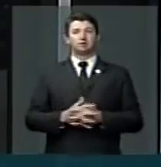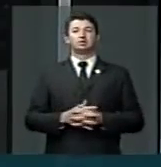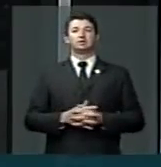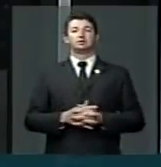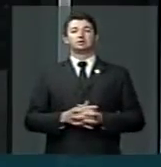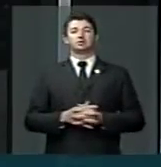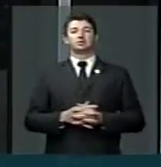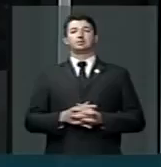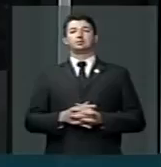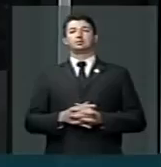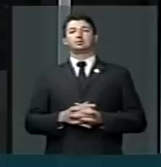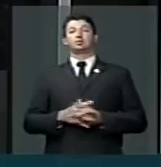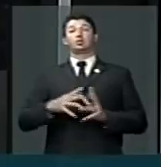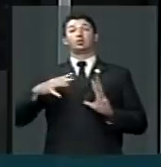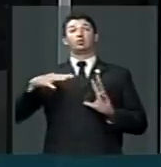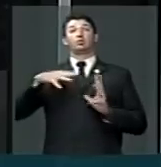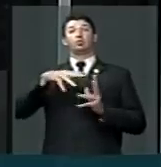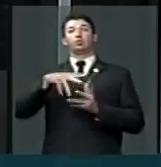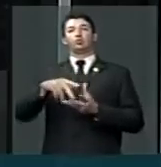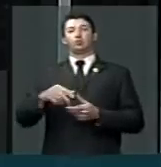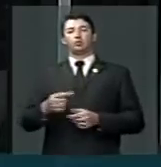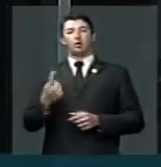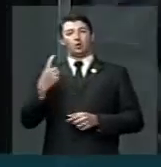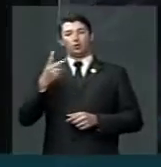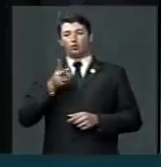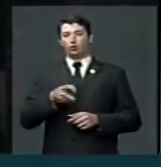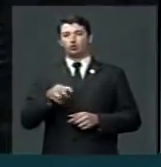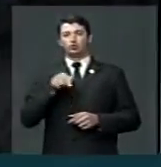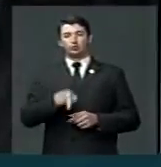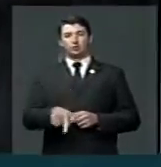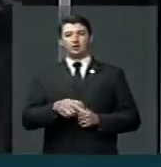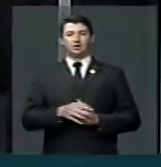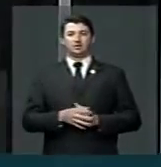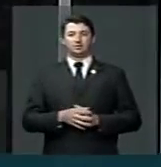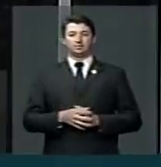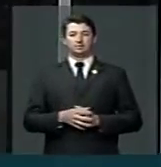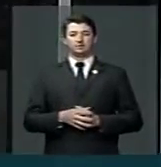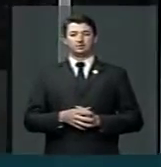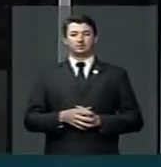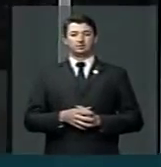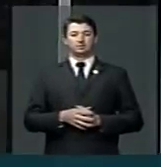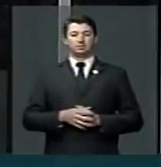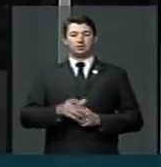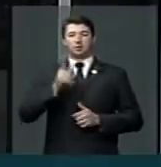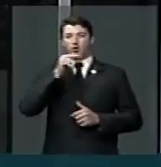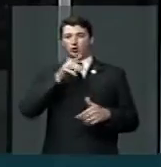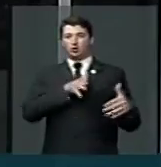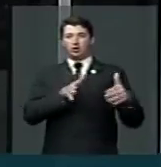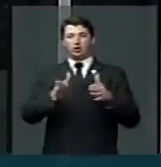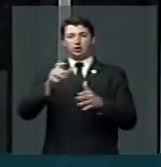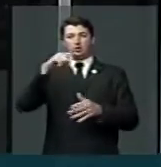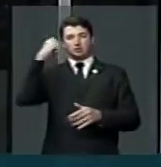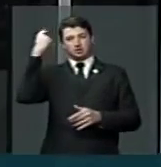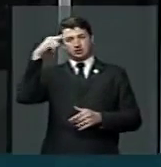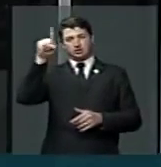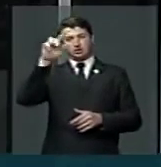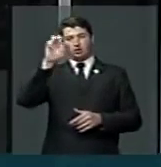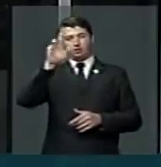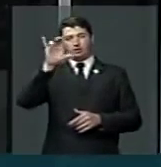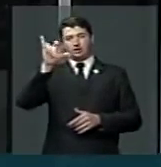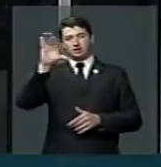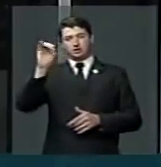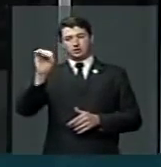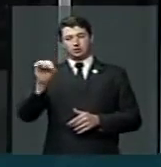em operação no mundo é o Benjamin Guimarães, no Rio São Francisco, naquela